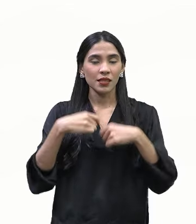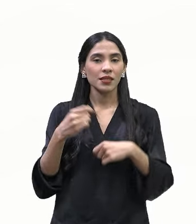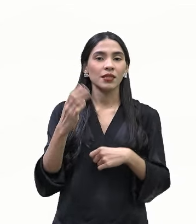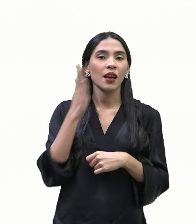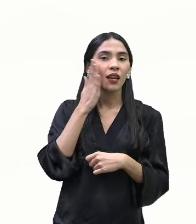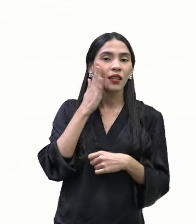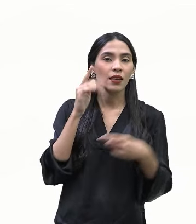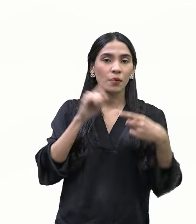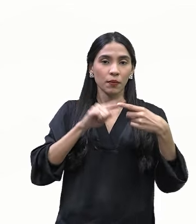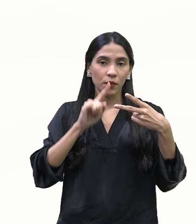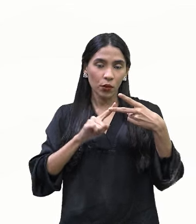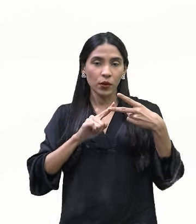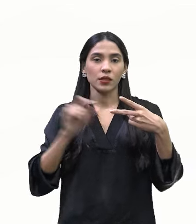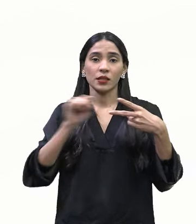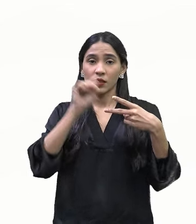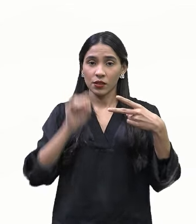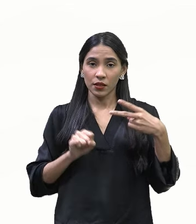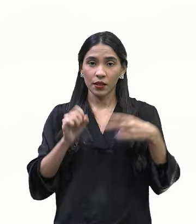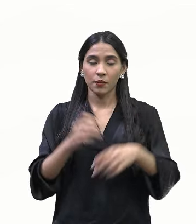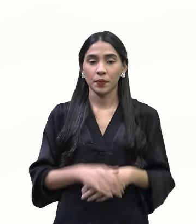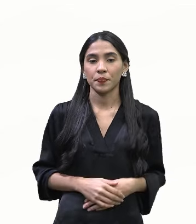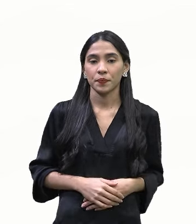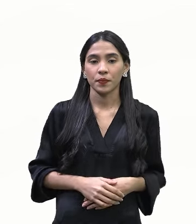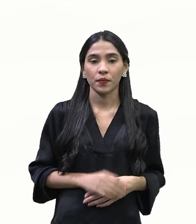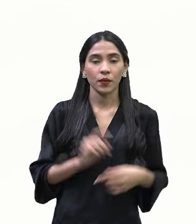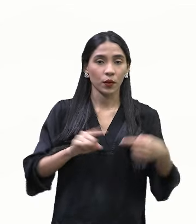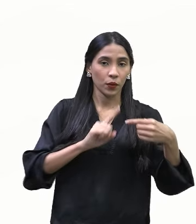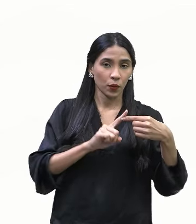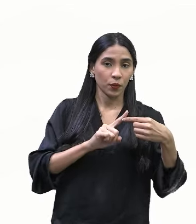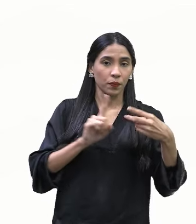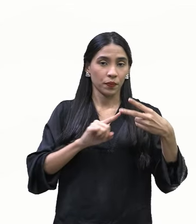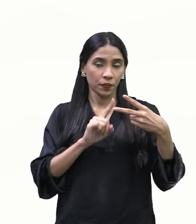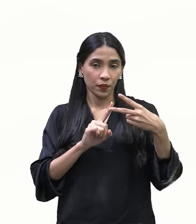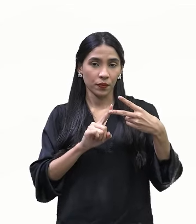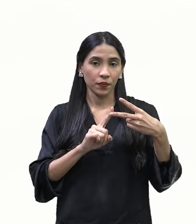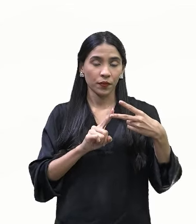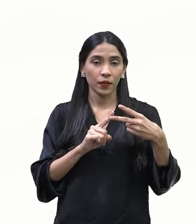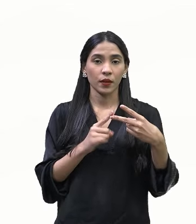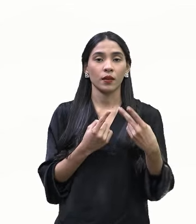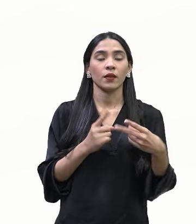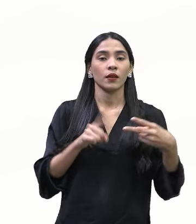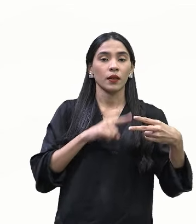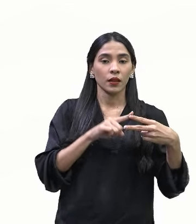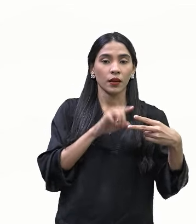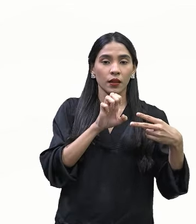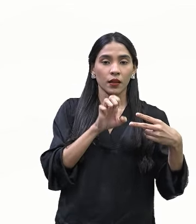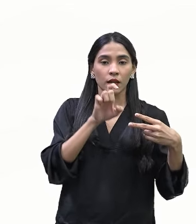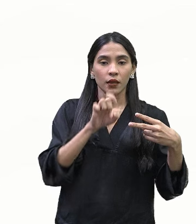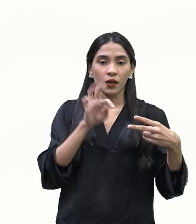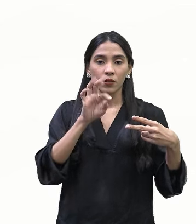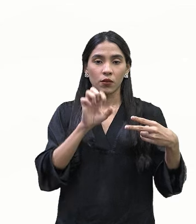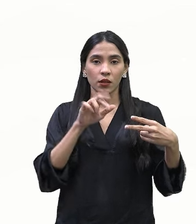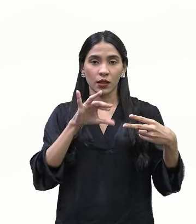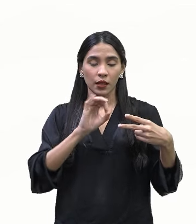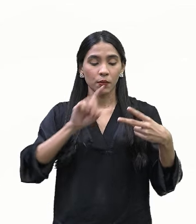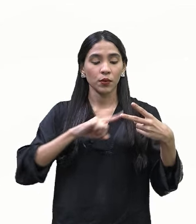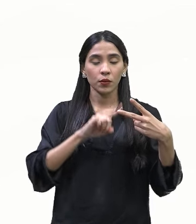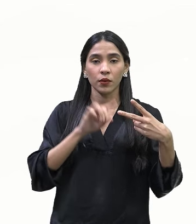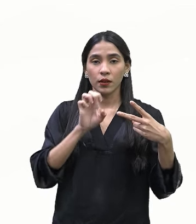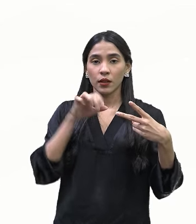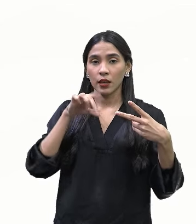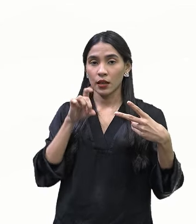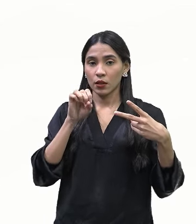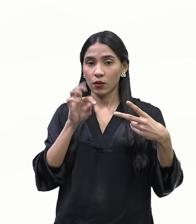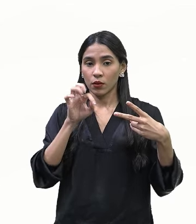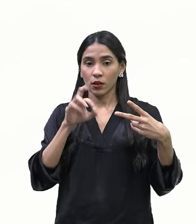duas perspectivas, tá? Tanto uma quanto a outra, o processo exotérmico quanto o endotérmico. Olha no caso